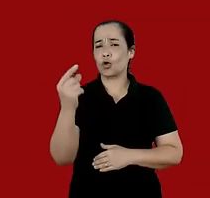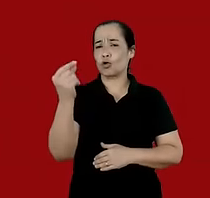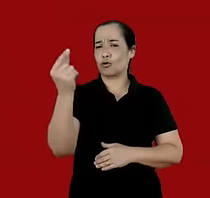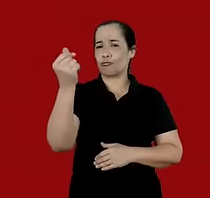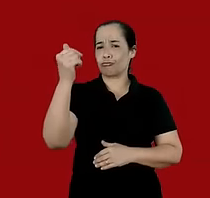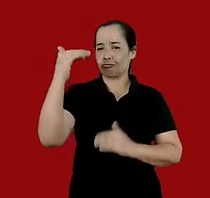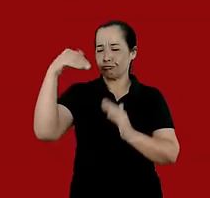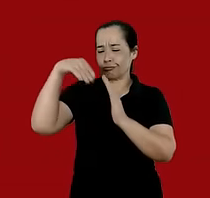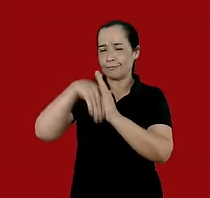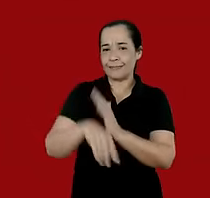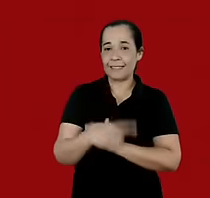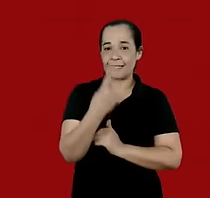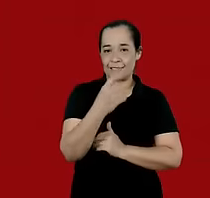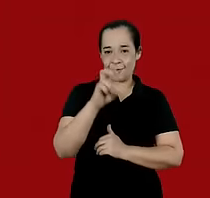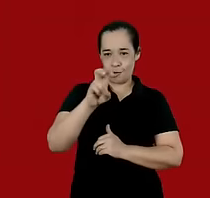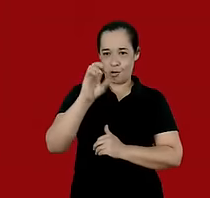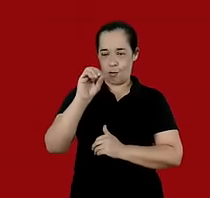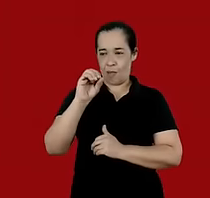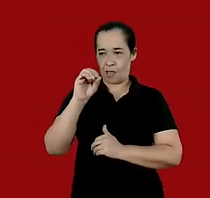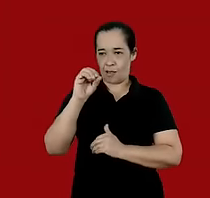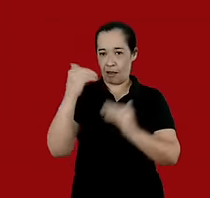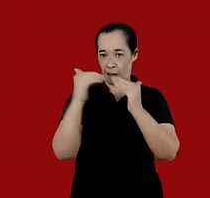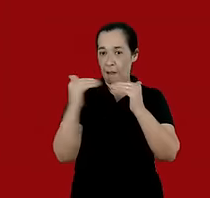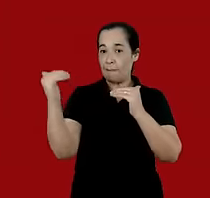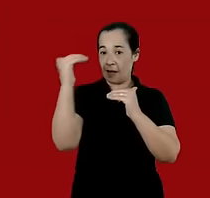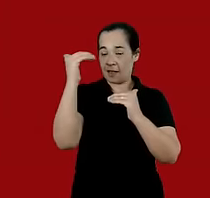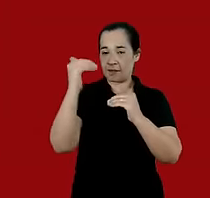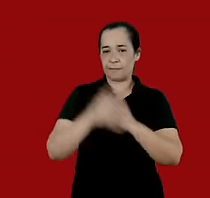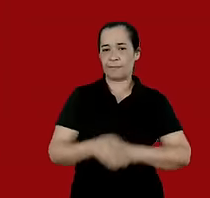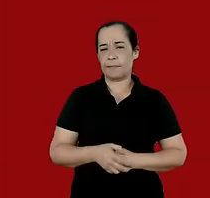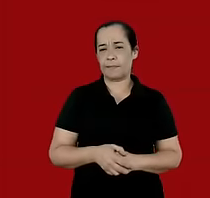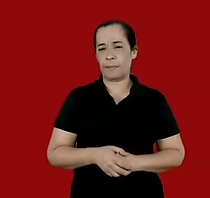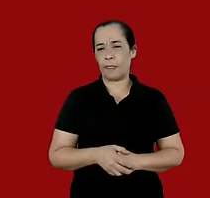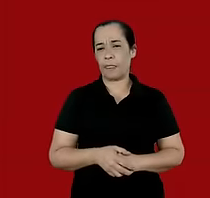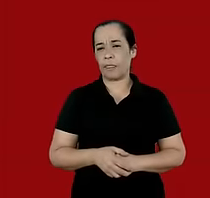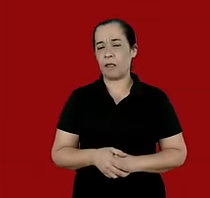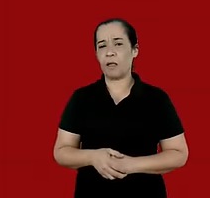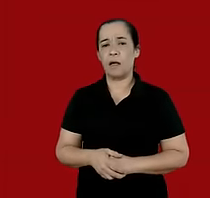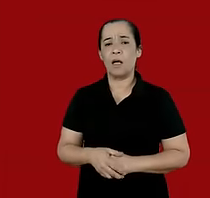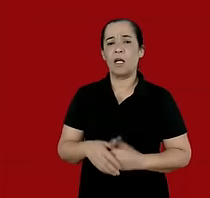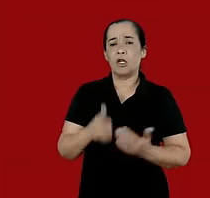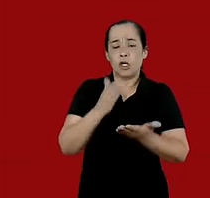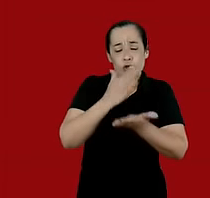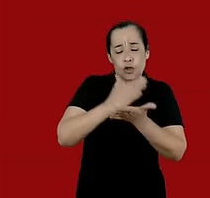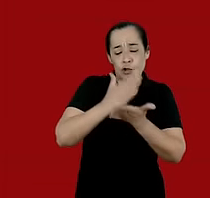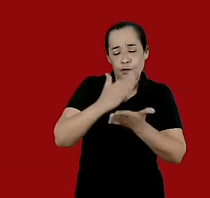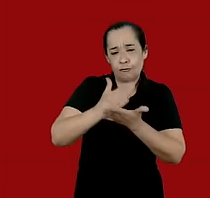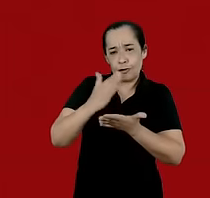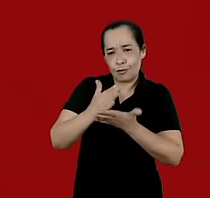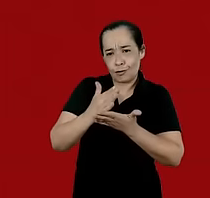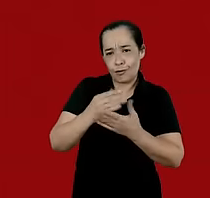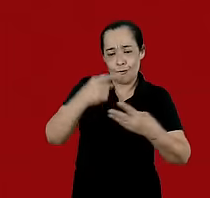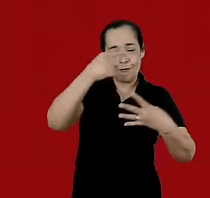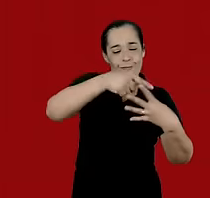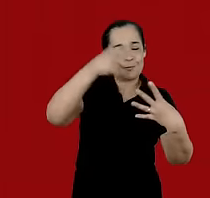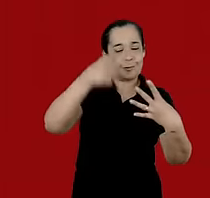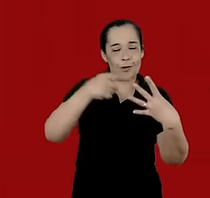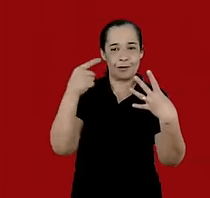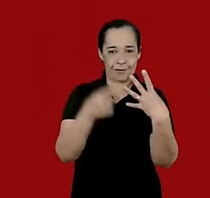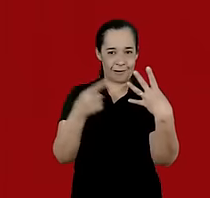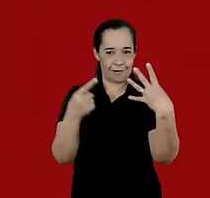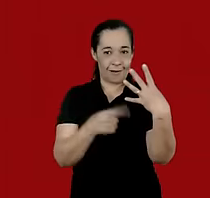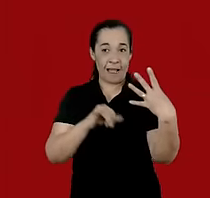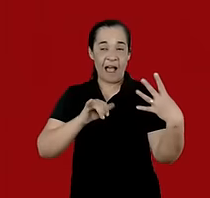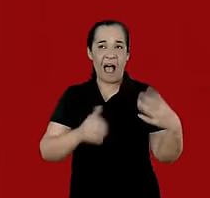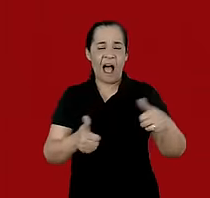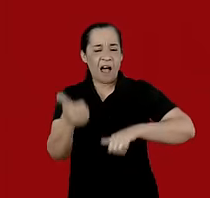e superior e a gente decompôs cada período desse em quatro para tentar avaliar se tem alguma similaridade e